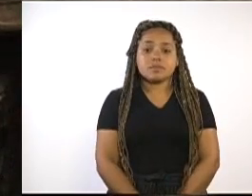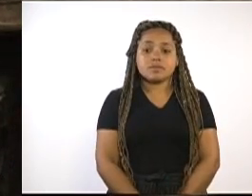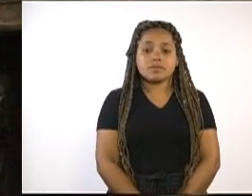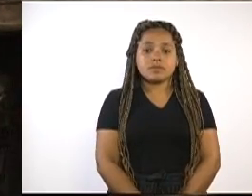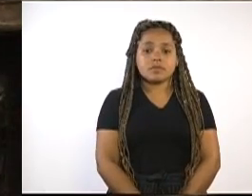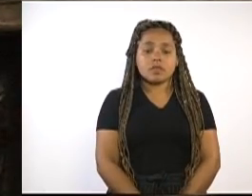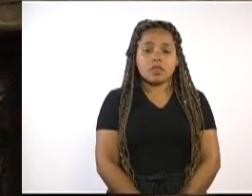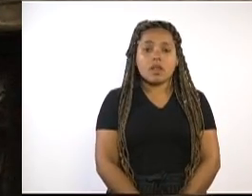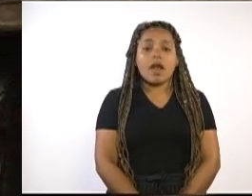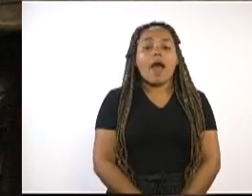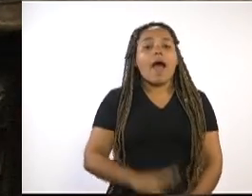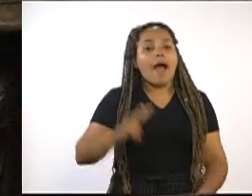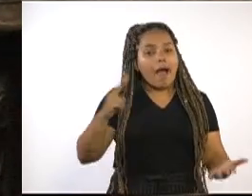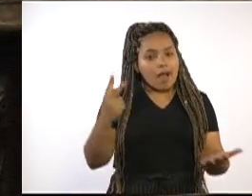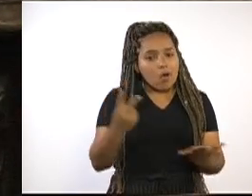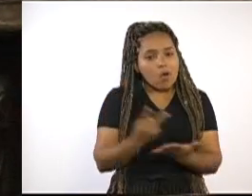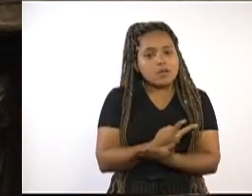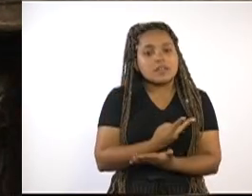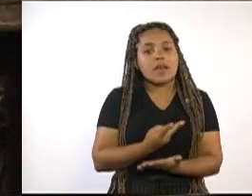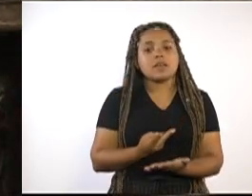vem ocorrendo